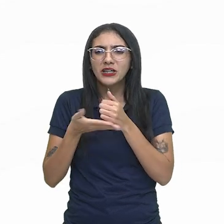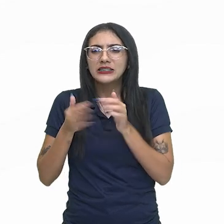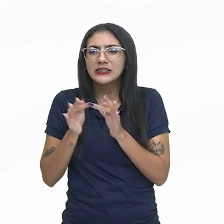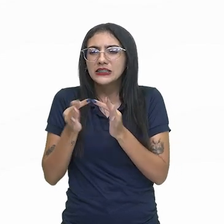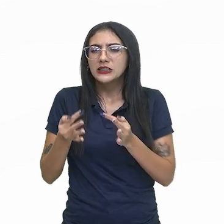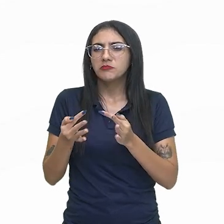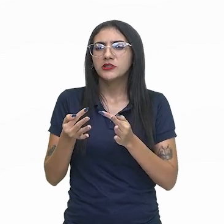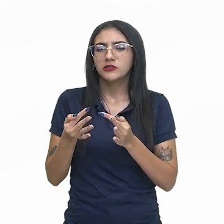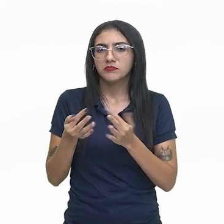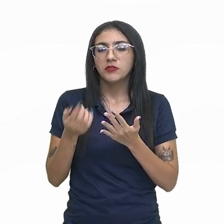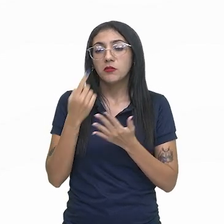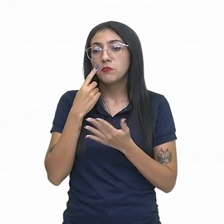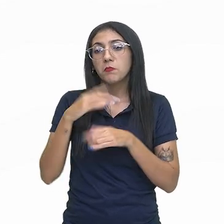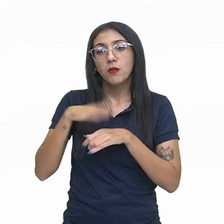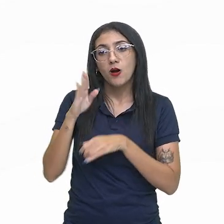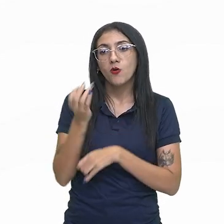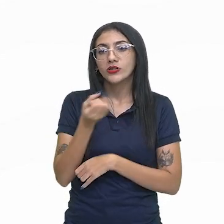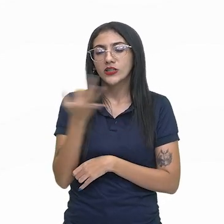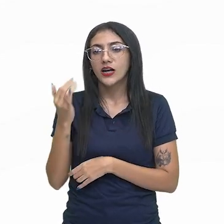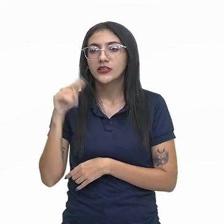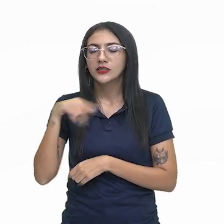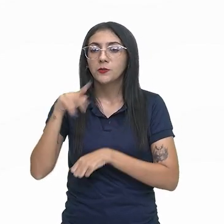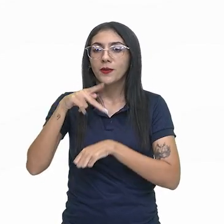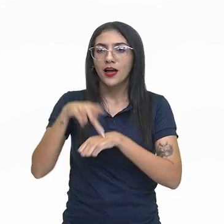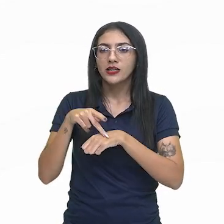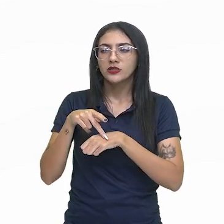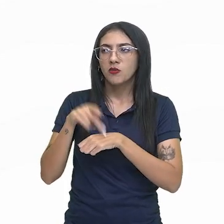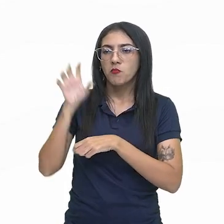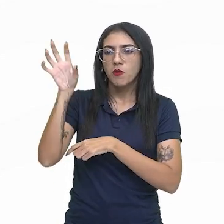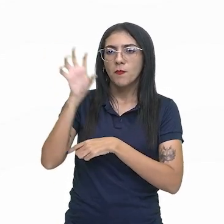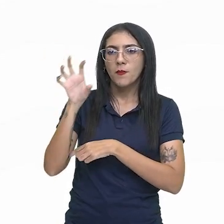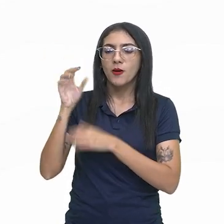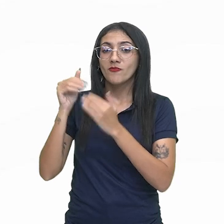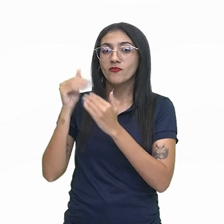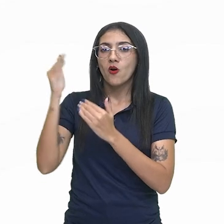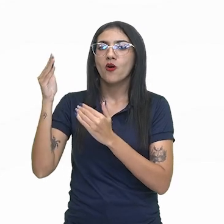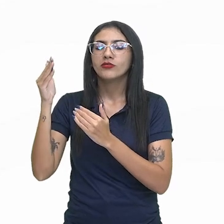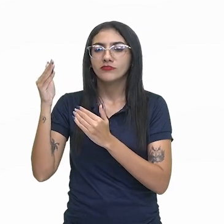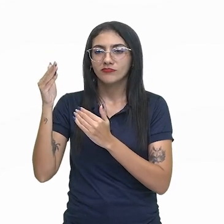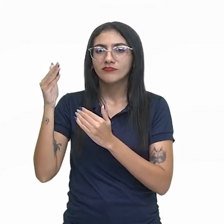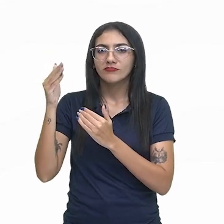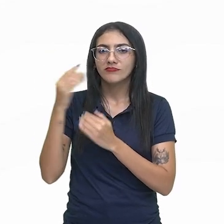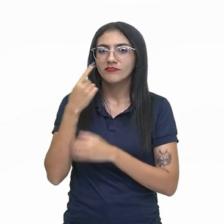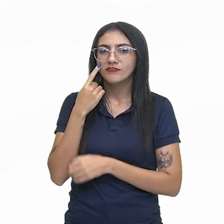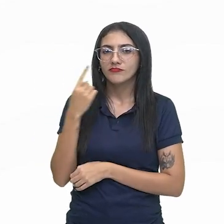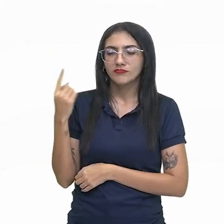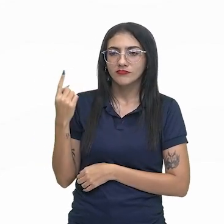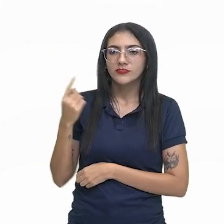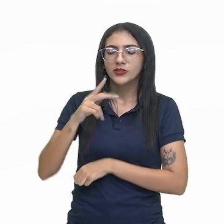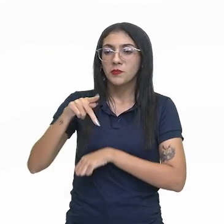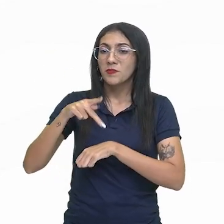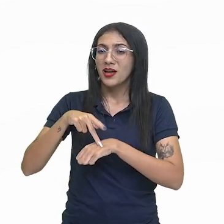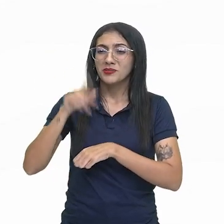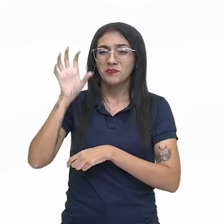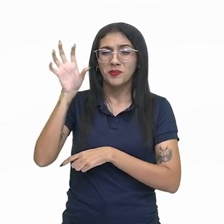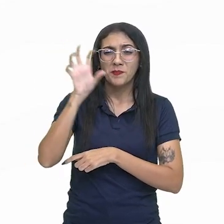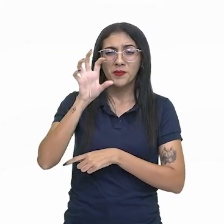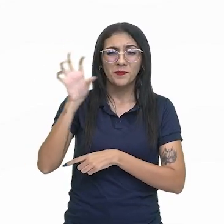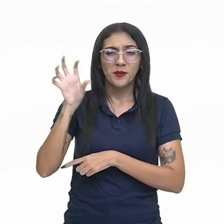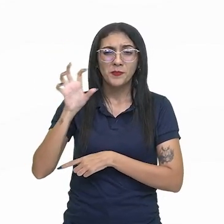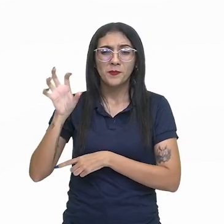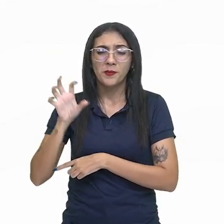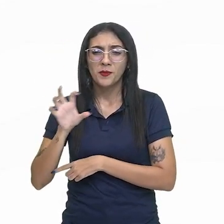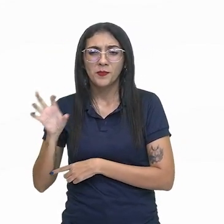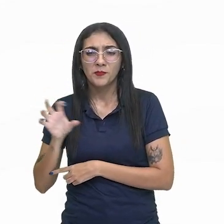subdesenvolvidos, né? E aí a maior parte desses países eles estão situados onde? Eles estão aí em vários